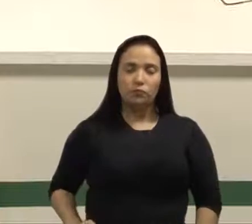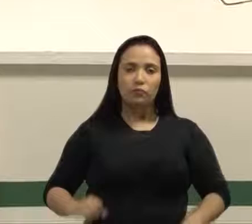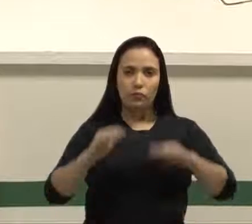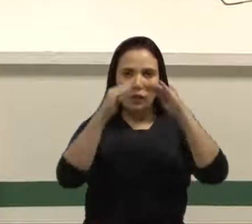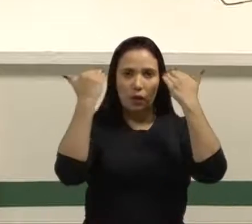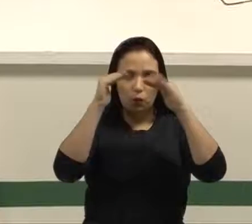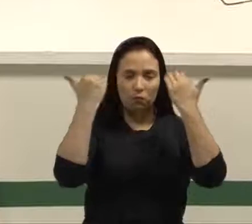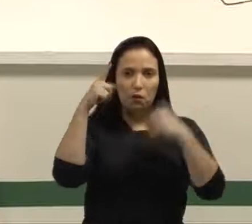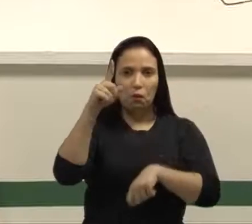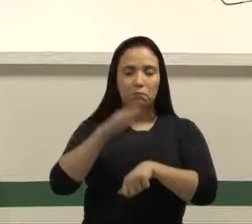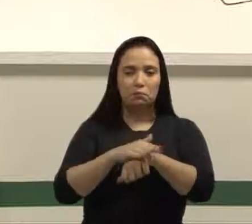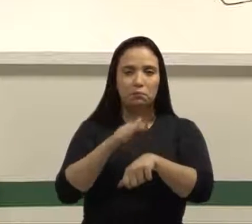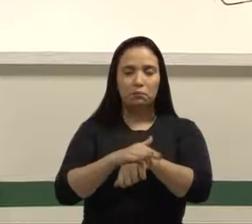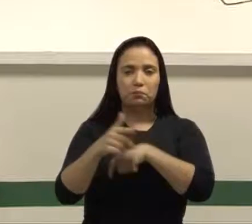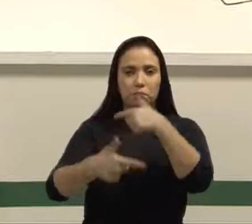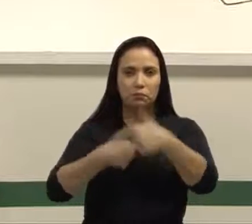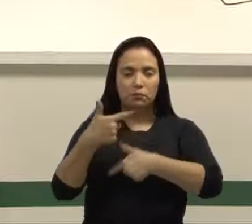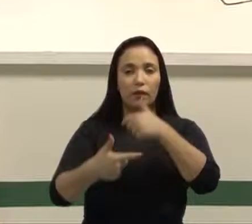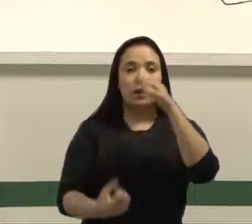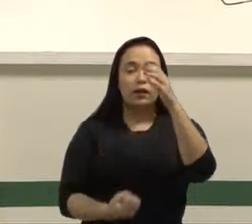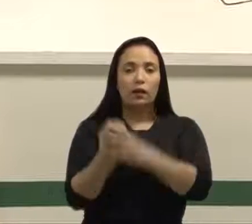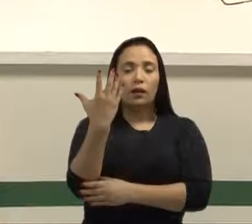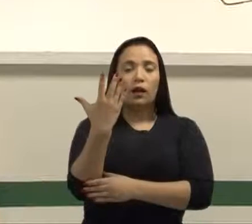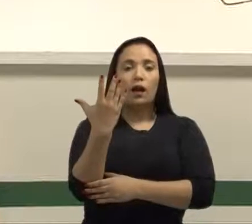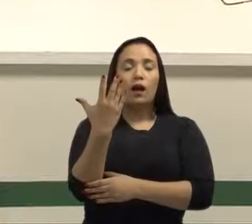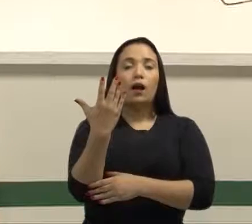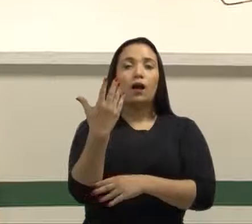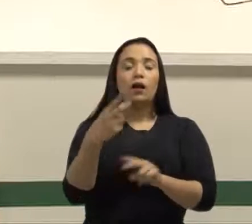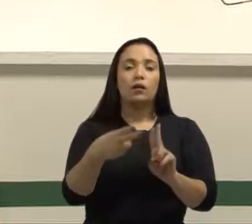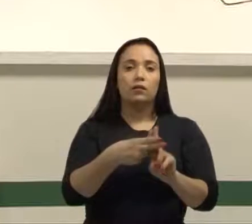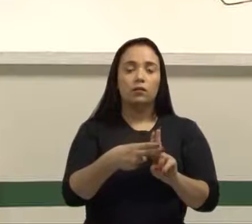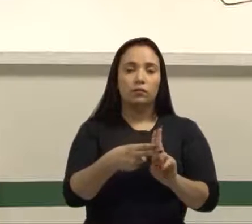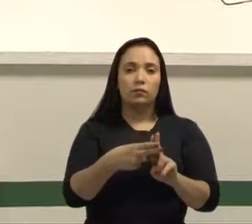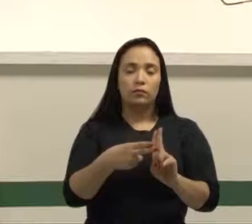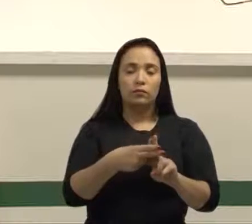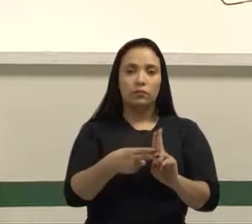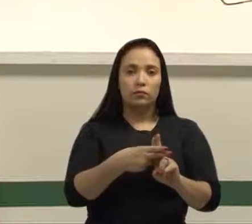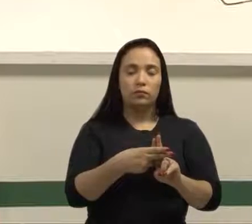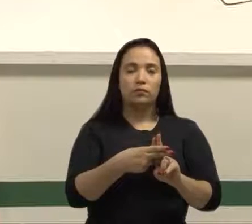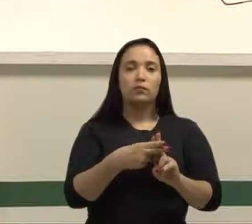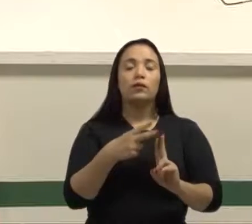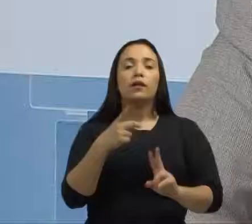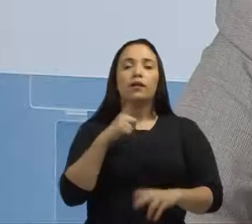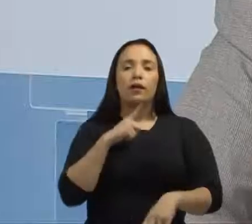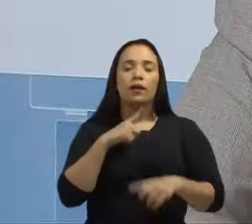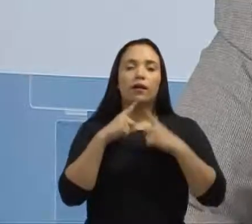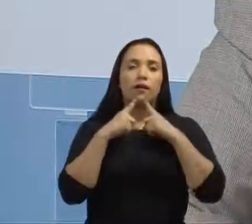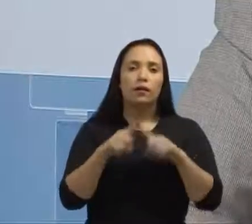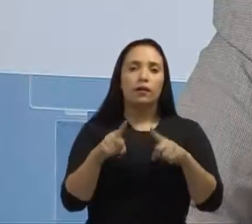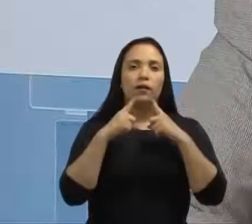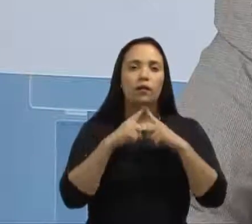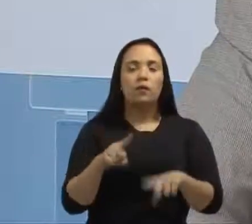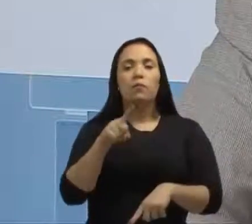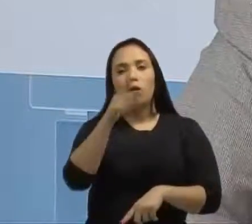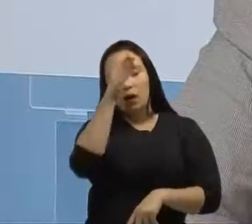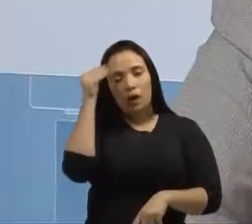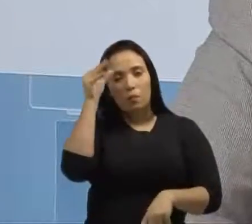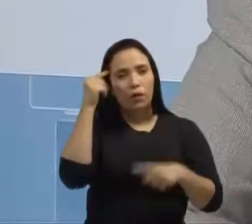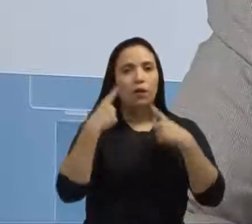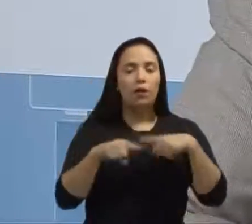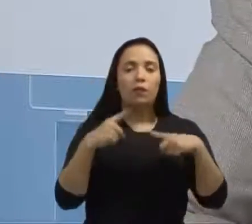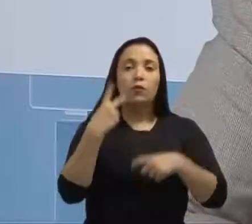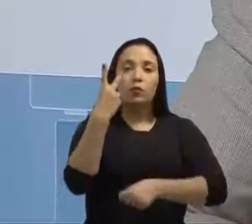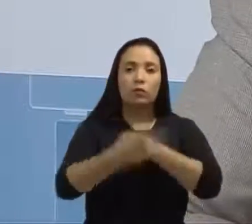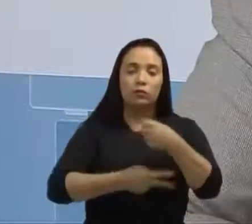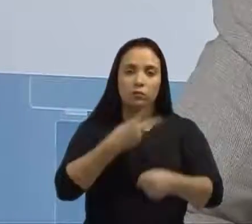Oliveira. Vai criar o Sistema Único de Saúde, que é uma reclamação há mais de 2 anos feita pelo governador Camilo Santana